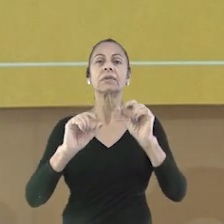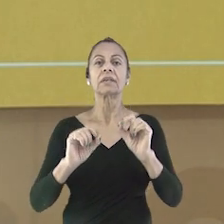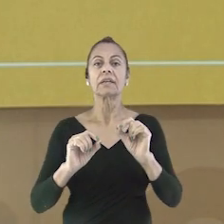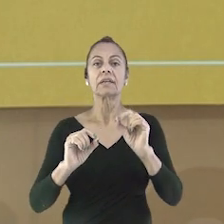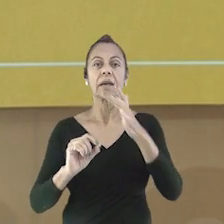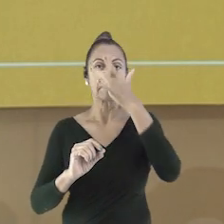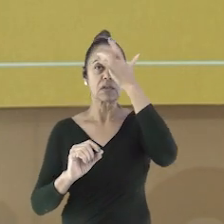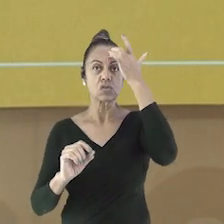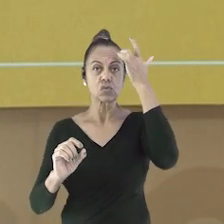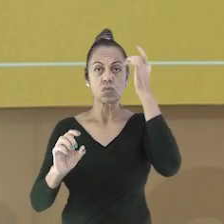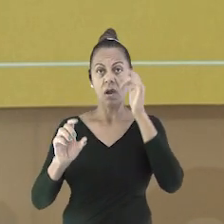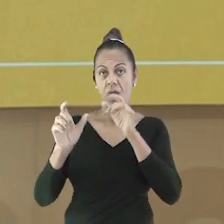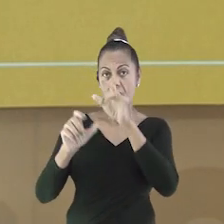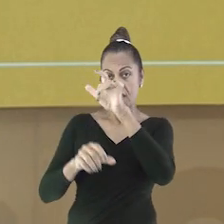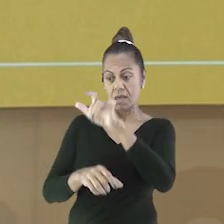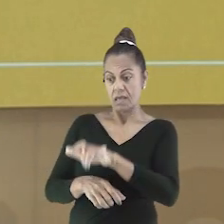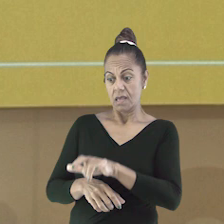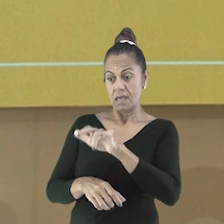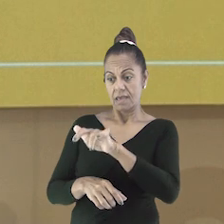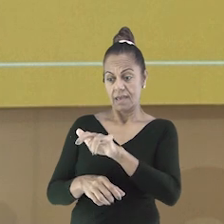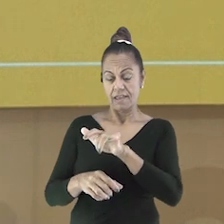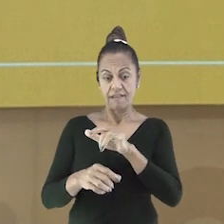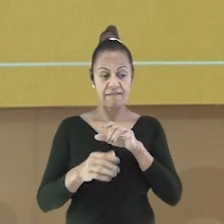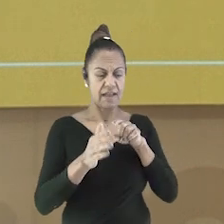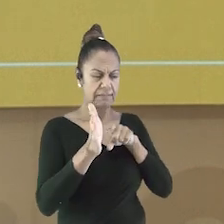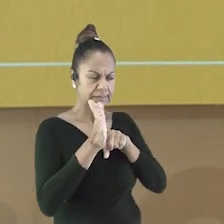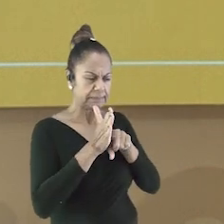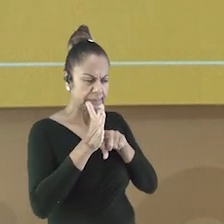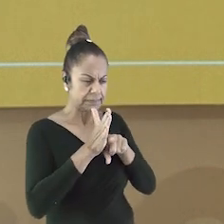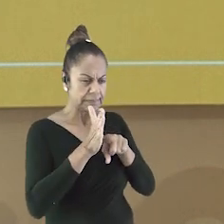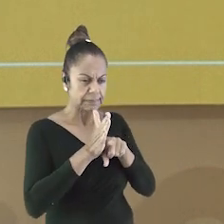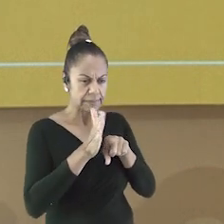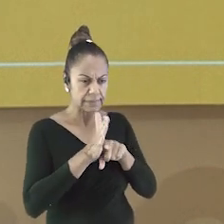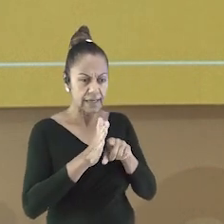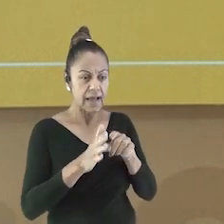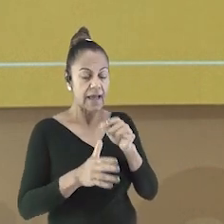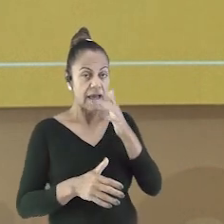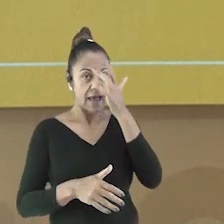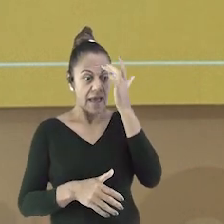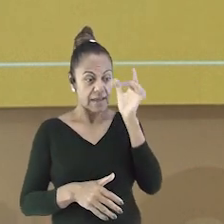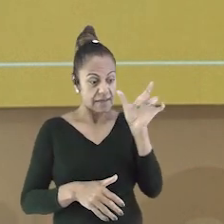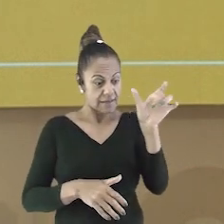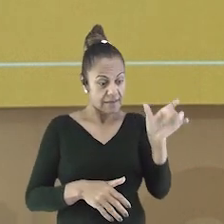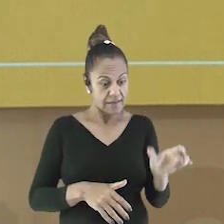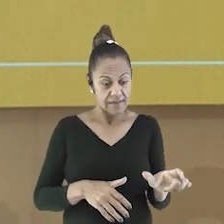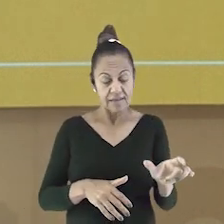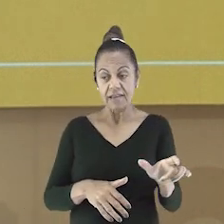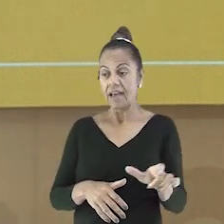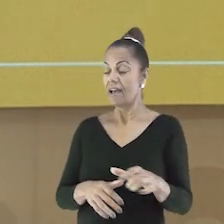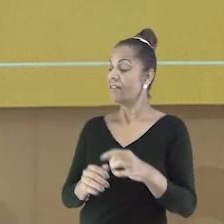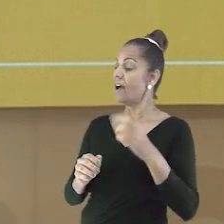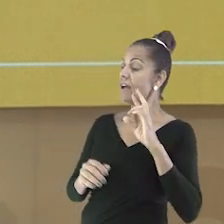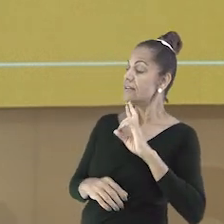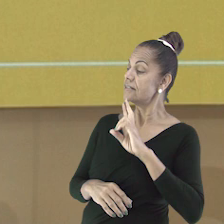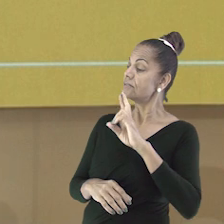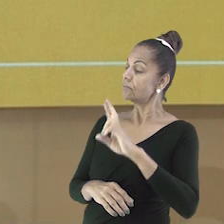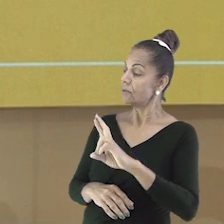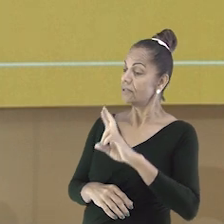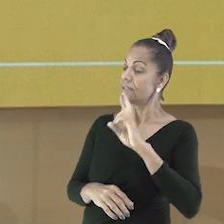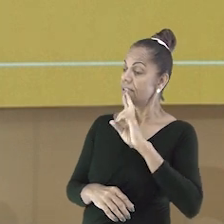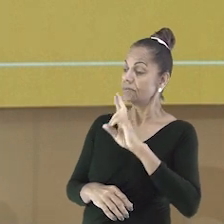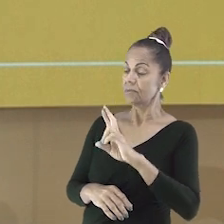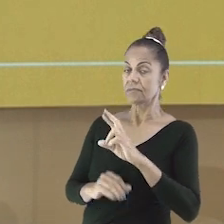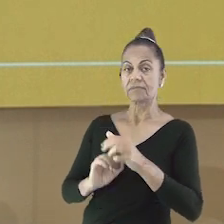características: presença do entrevistador e do entrevistado. Para que haja uma entrevista, é necessário que